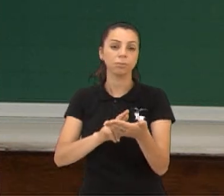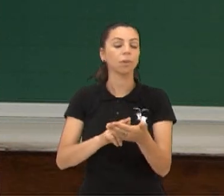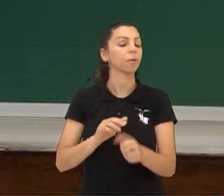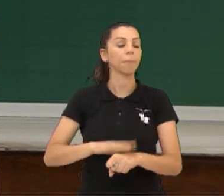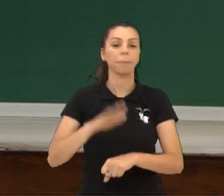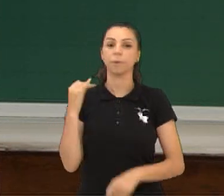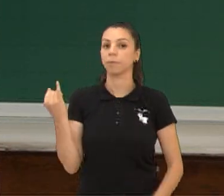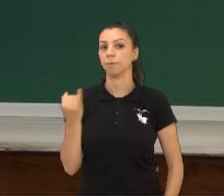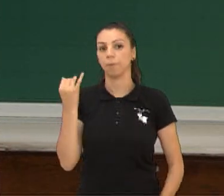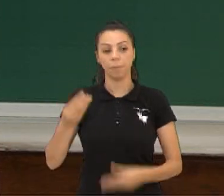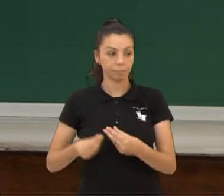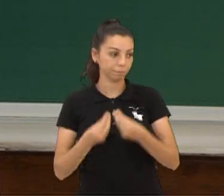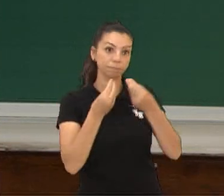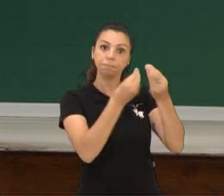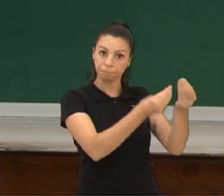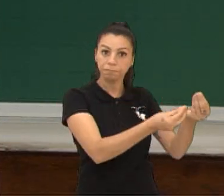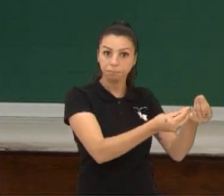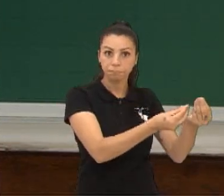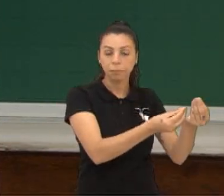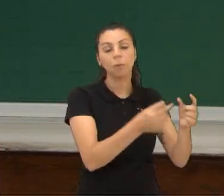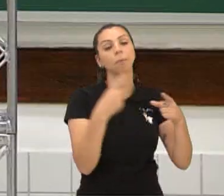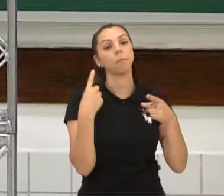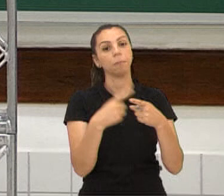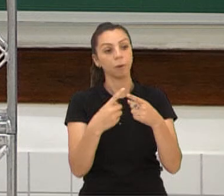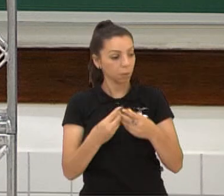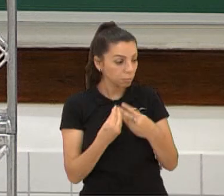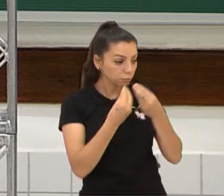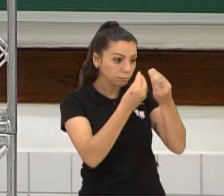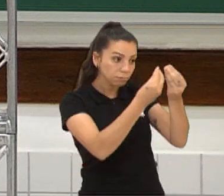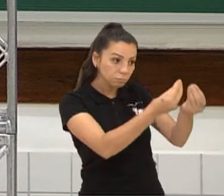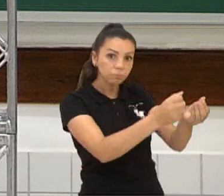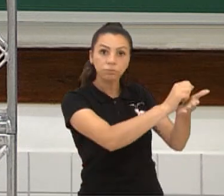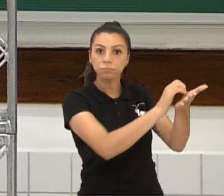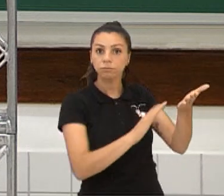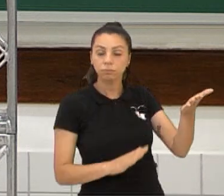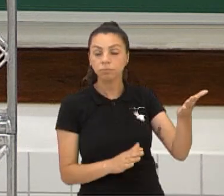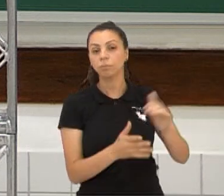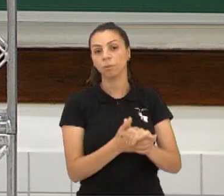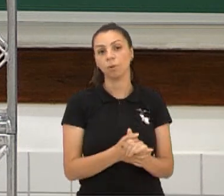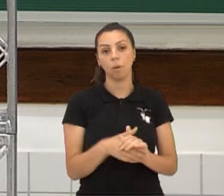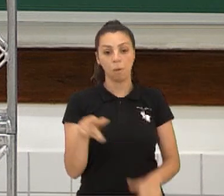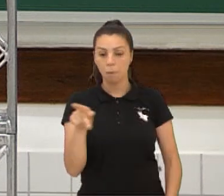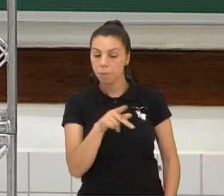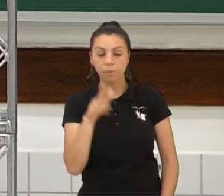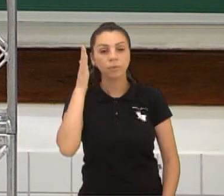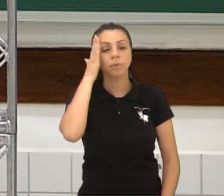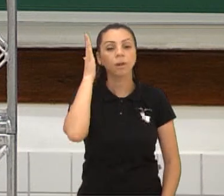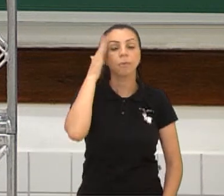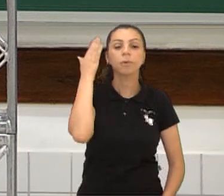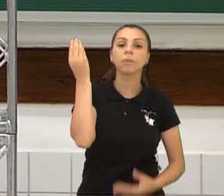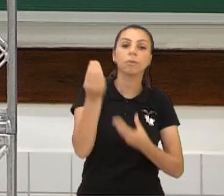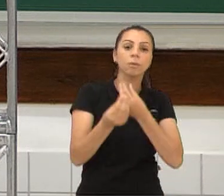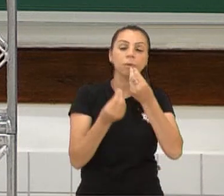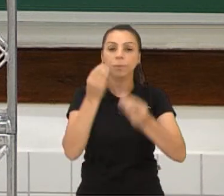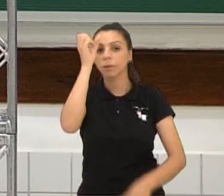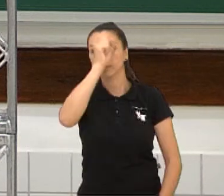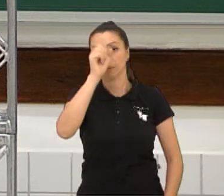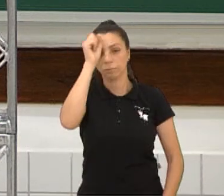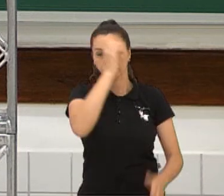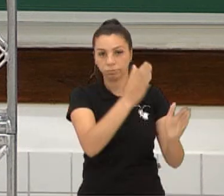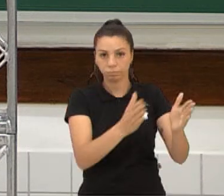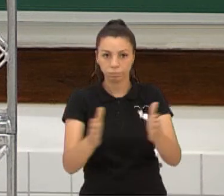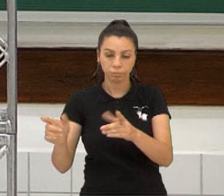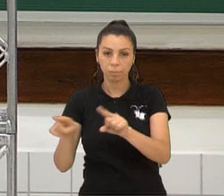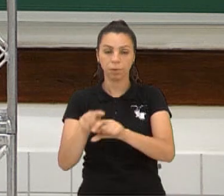mais importante, devolver. Porque devolvendo a atividade, seu professor também sabe como é que está a sua aprendizagem e